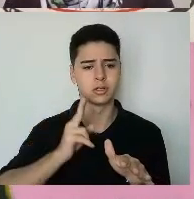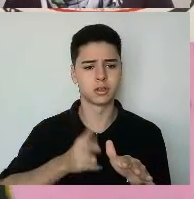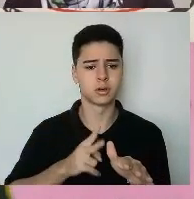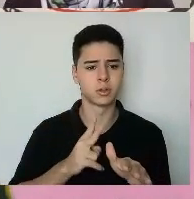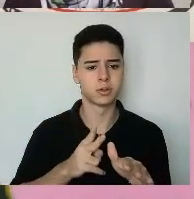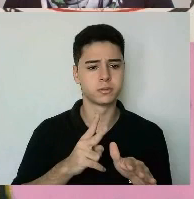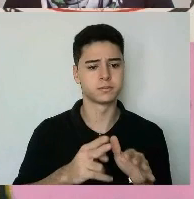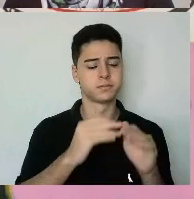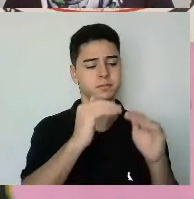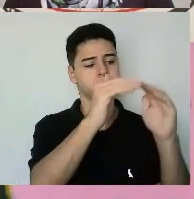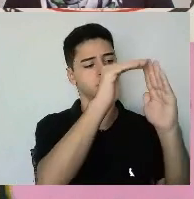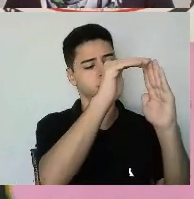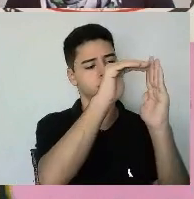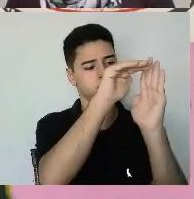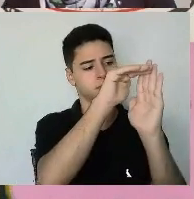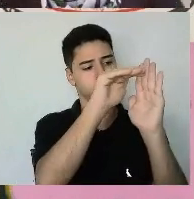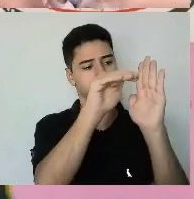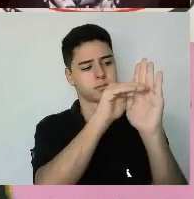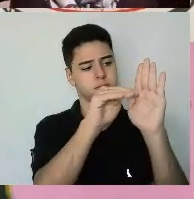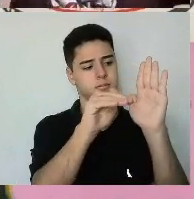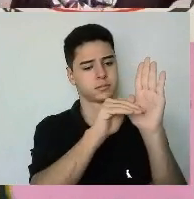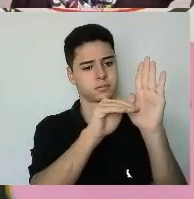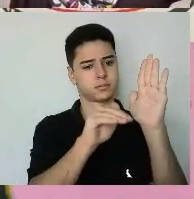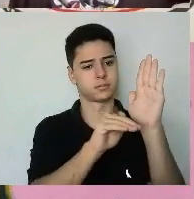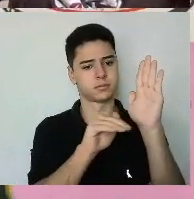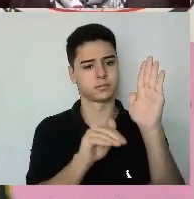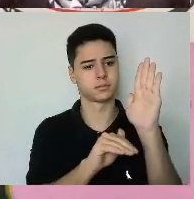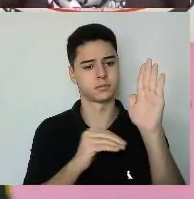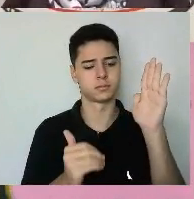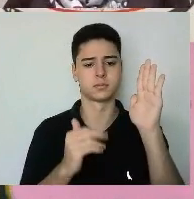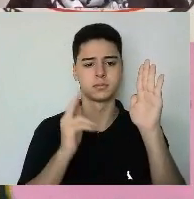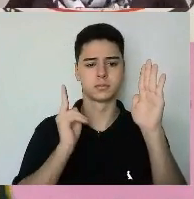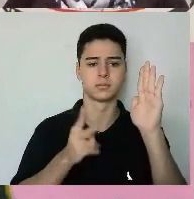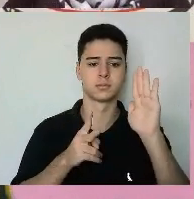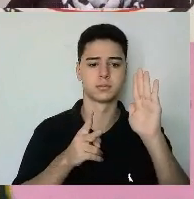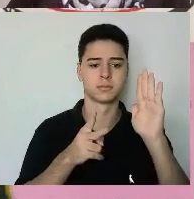essa escada, essa sequência de tablados aí que vão